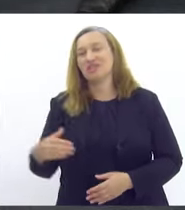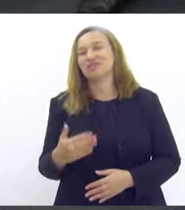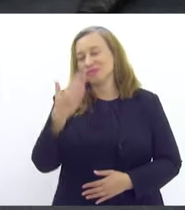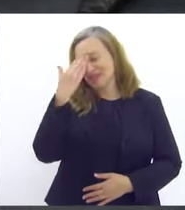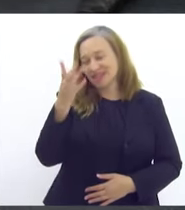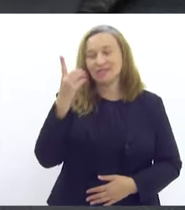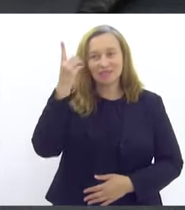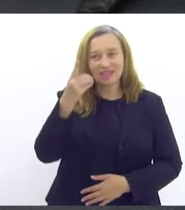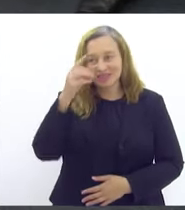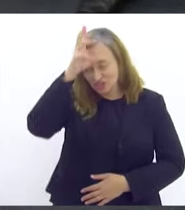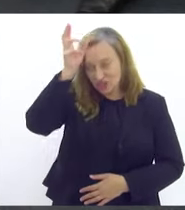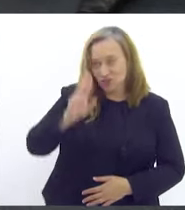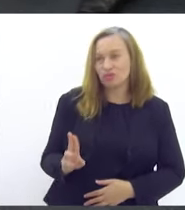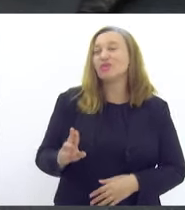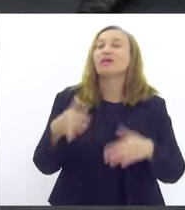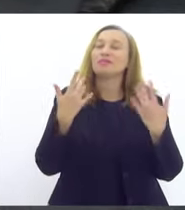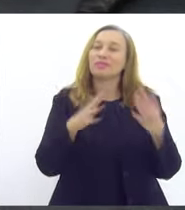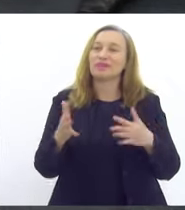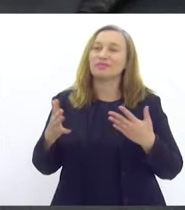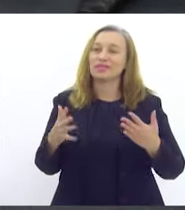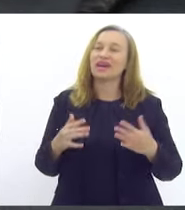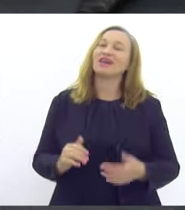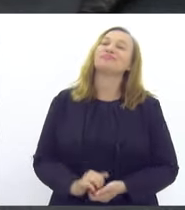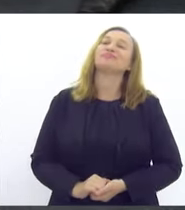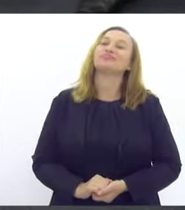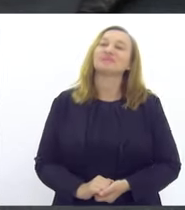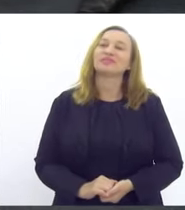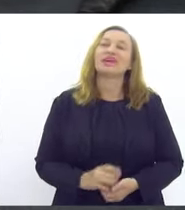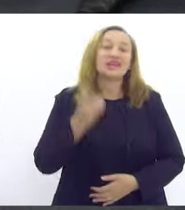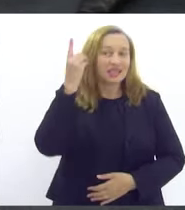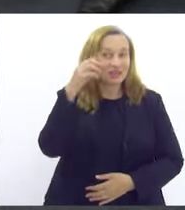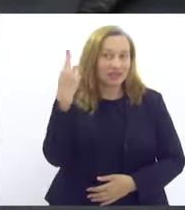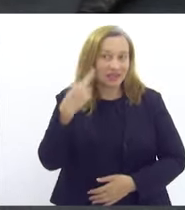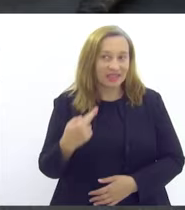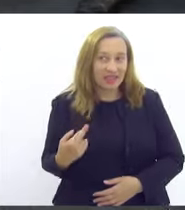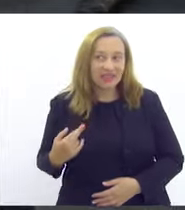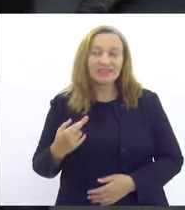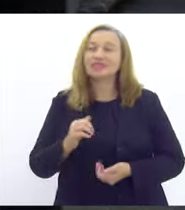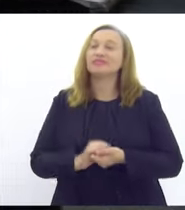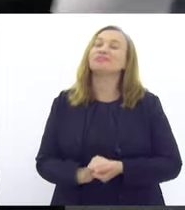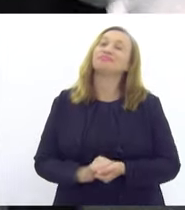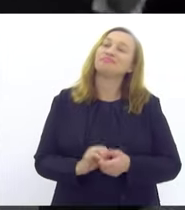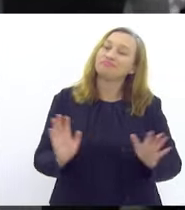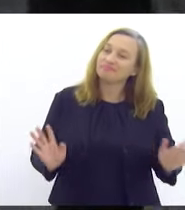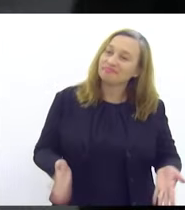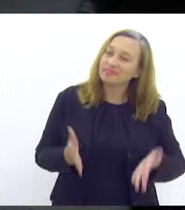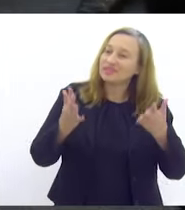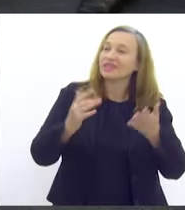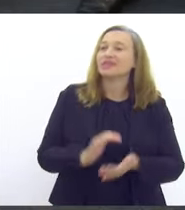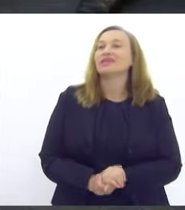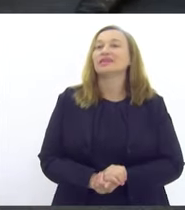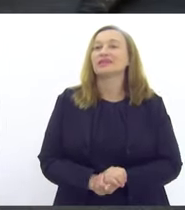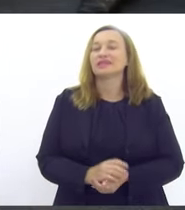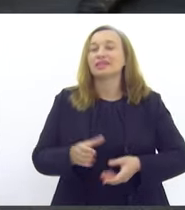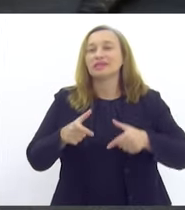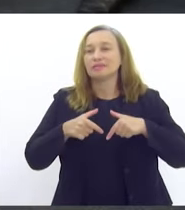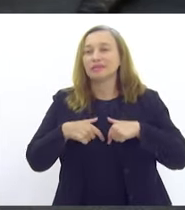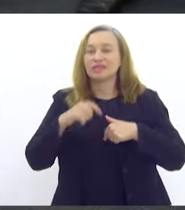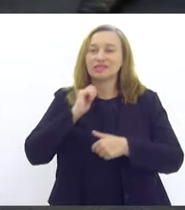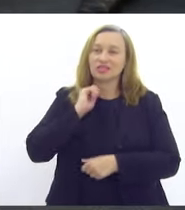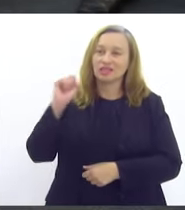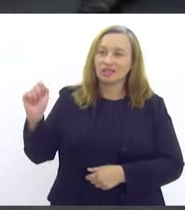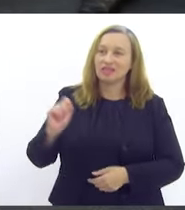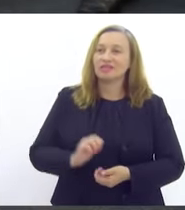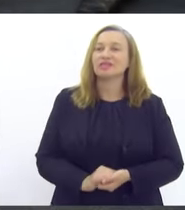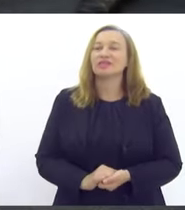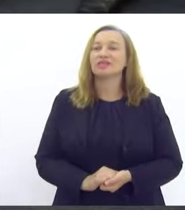Tia Ju, parabenizar a Vossa Excelência, parabenizar a deputada Renata pela iniciativa de conceder a medalha